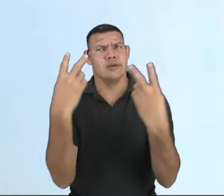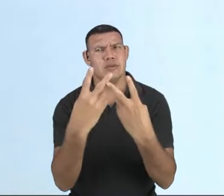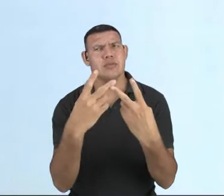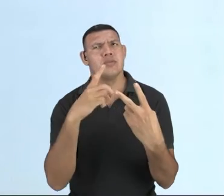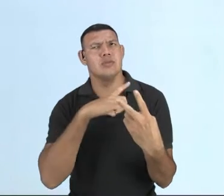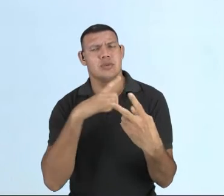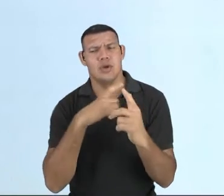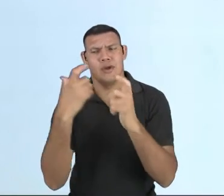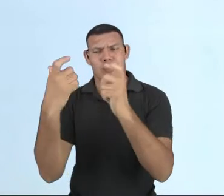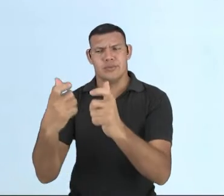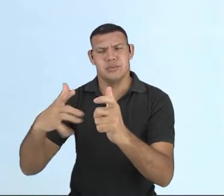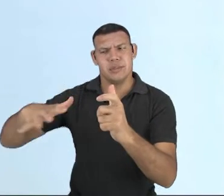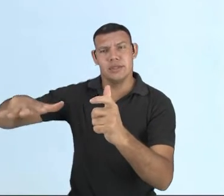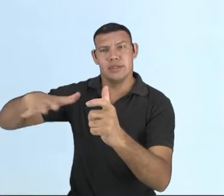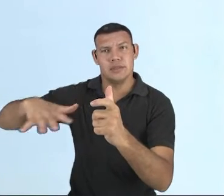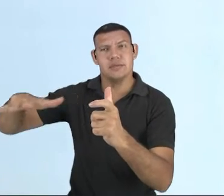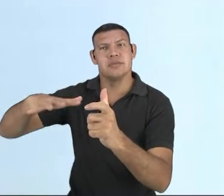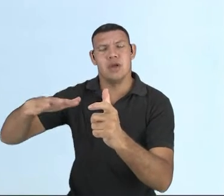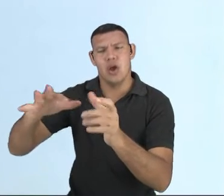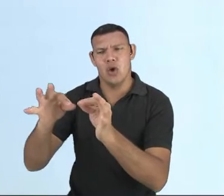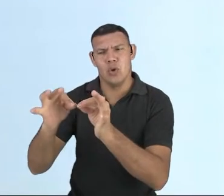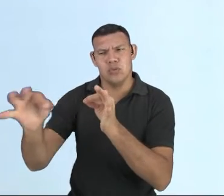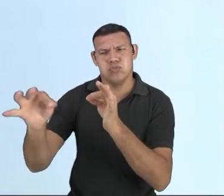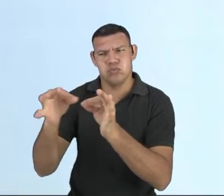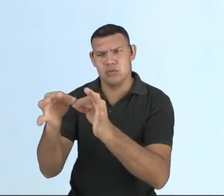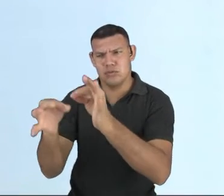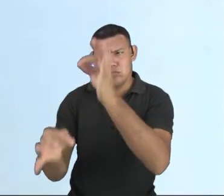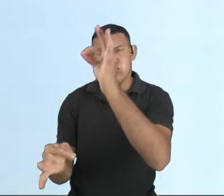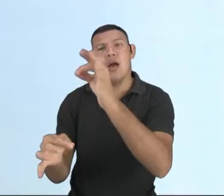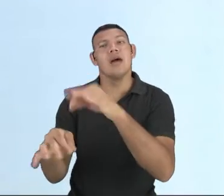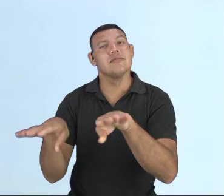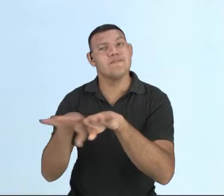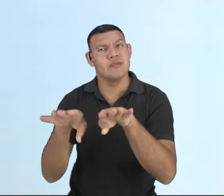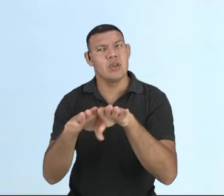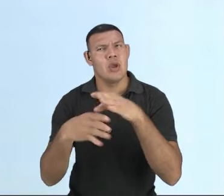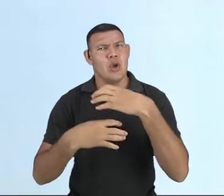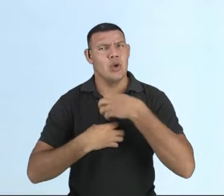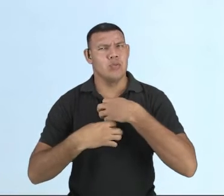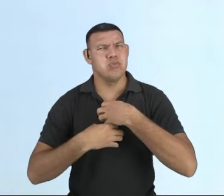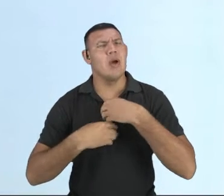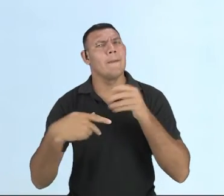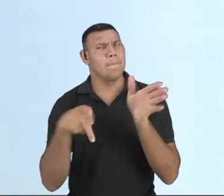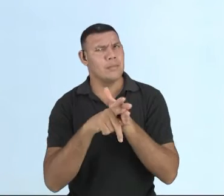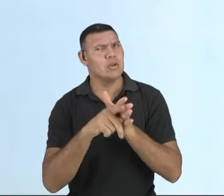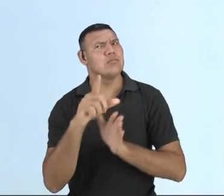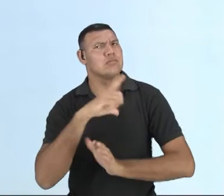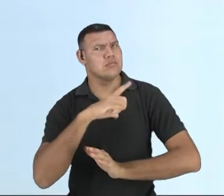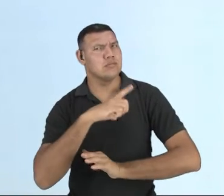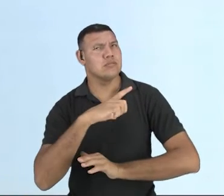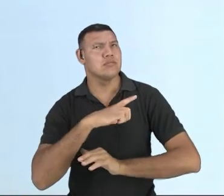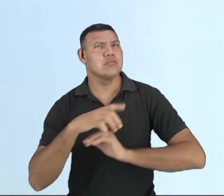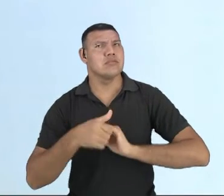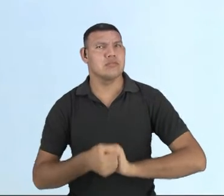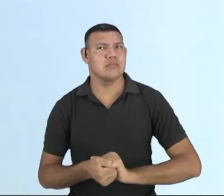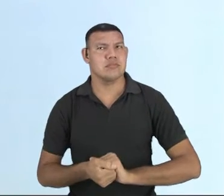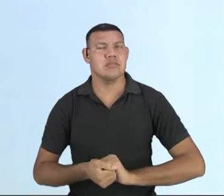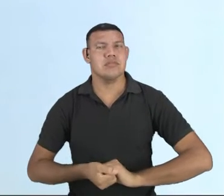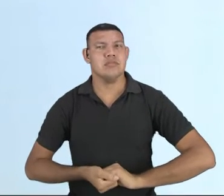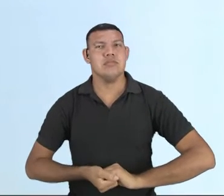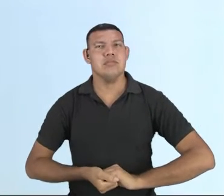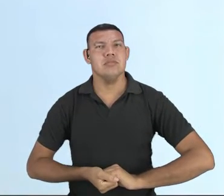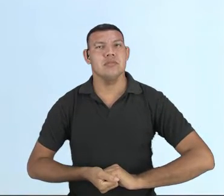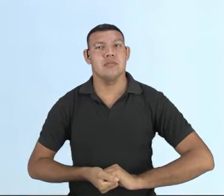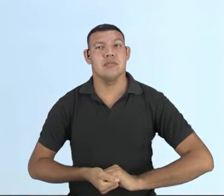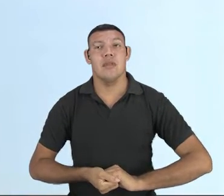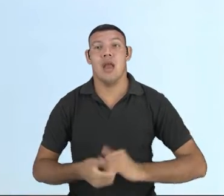um lugar no espaço que eu posso medir. Né, e ele também tem a forma já dele definida, que é essa forma aqui de mouse, né, até própria para mão.